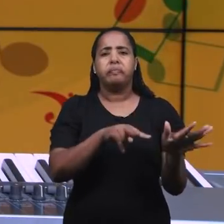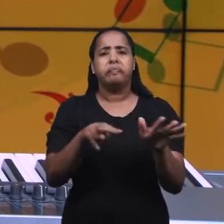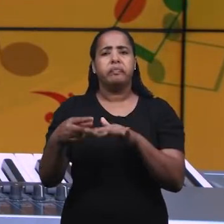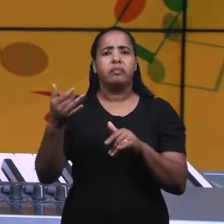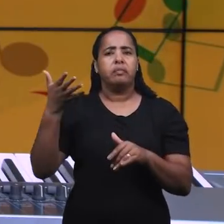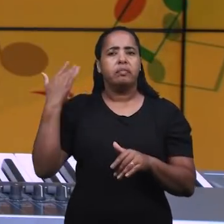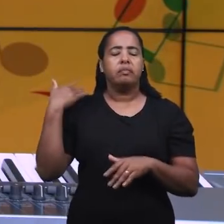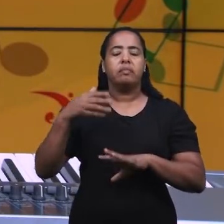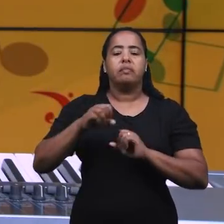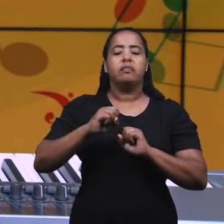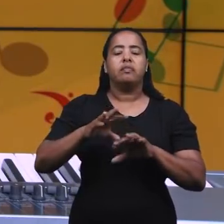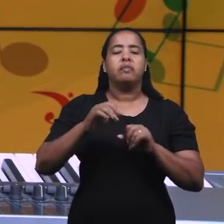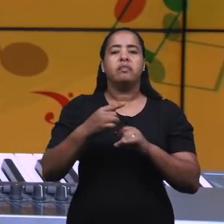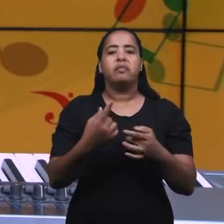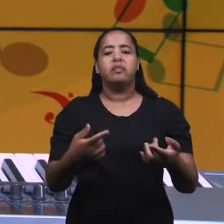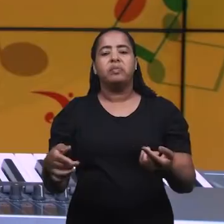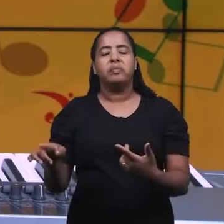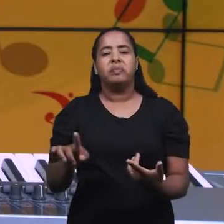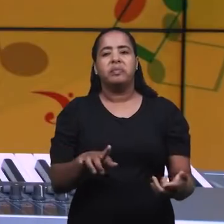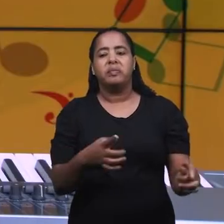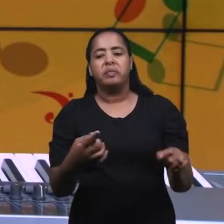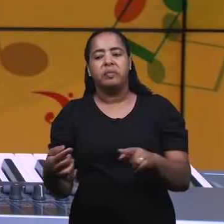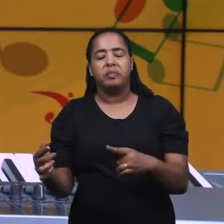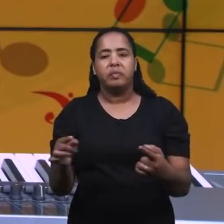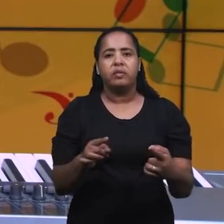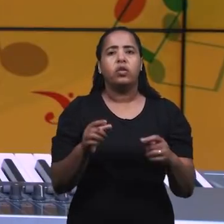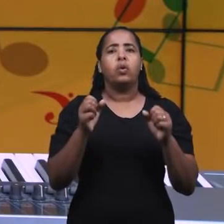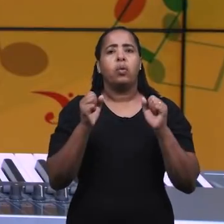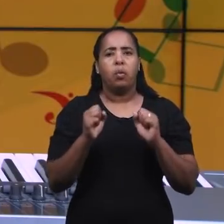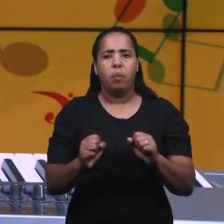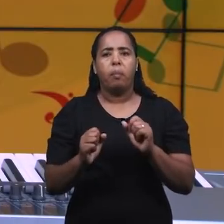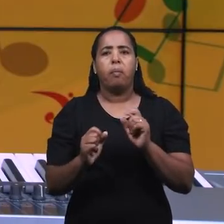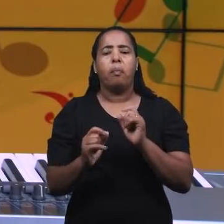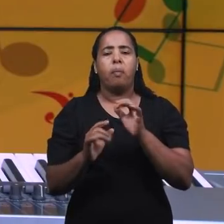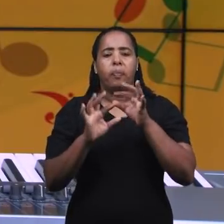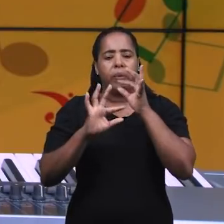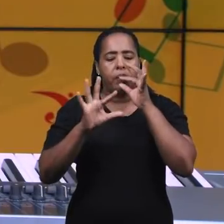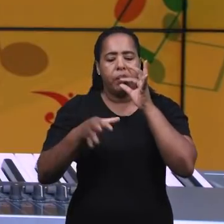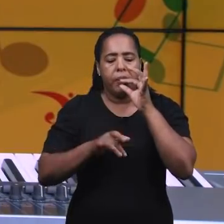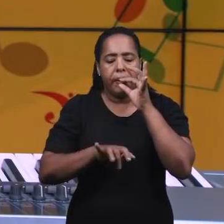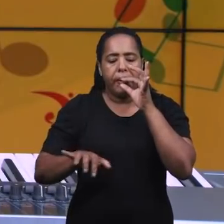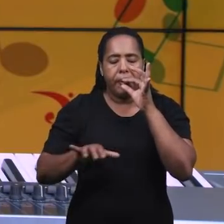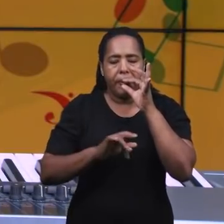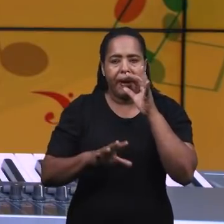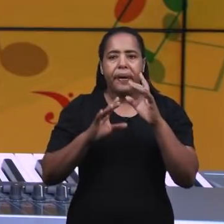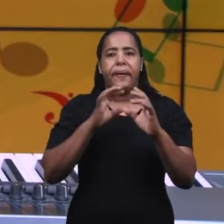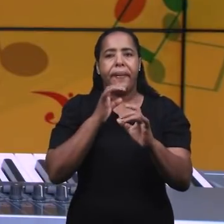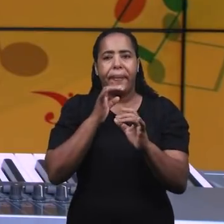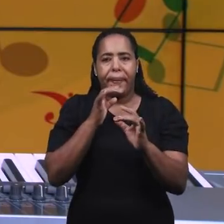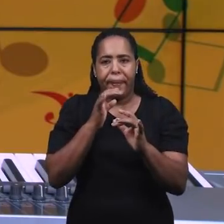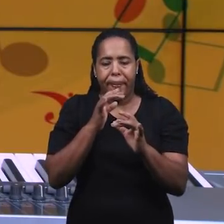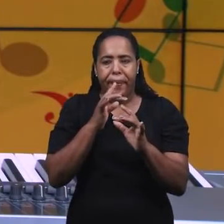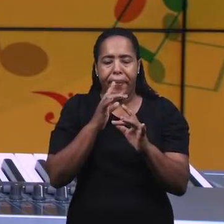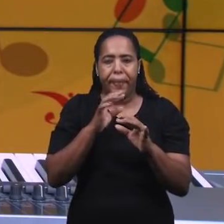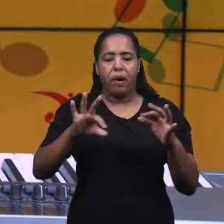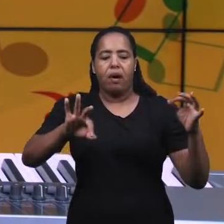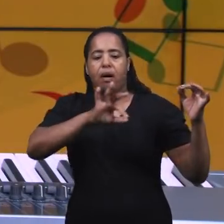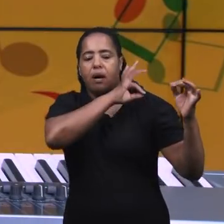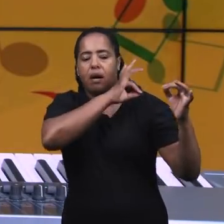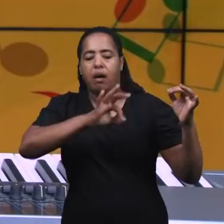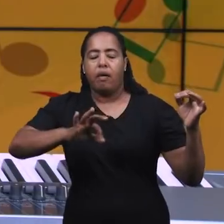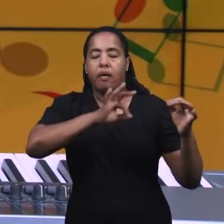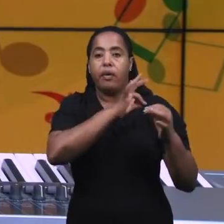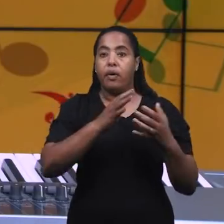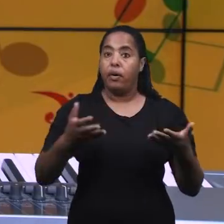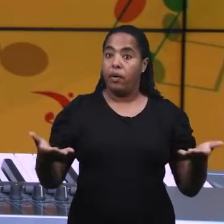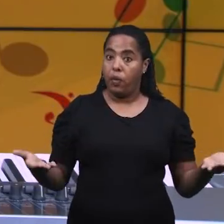tia ensinou a parte melódica, que pode ser tocado na escaleta, na flauta doce ou no violino. E hoje